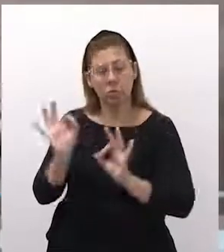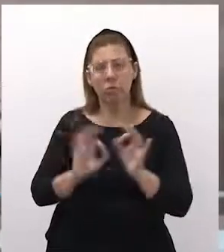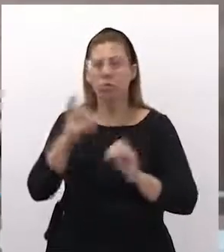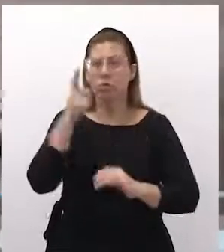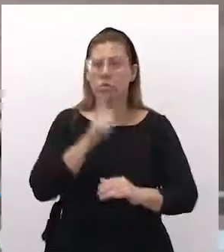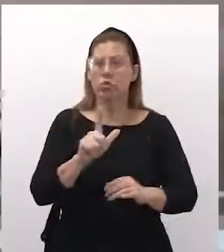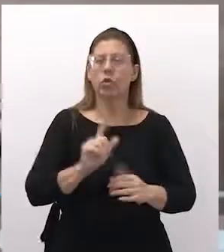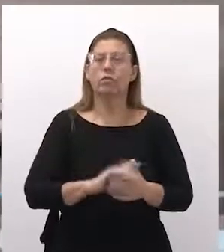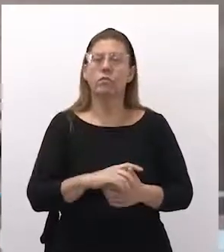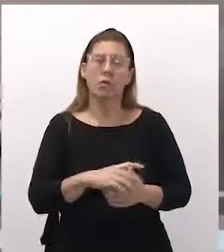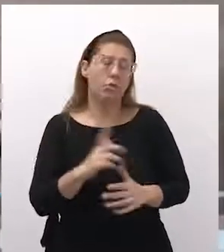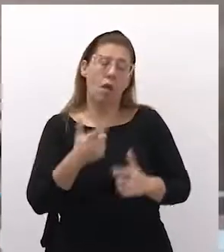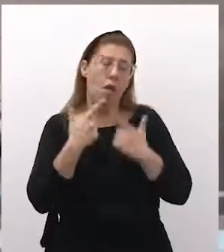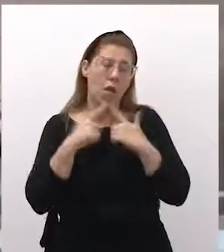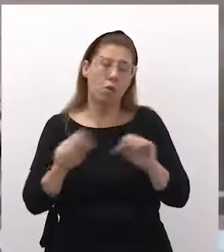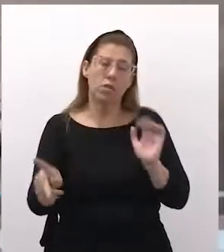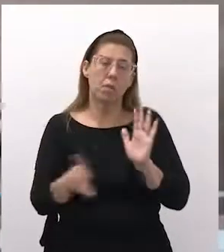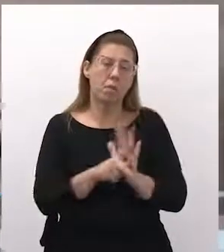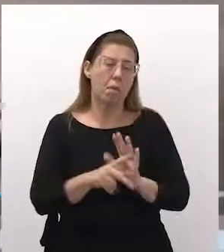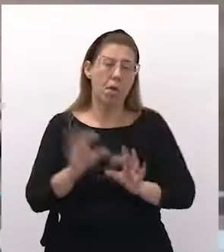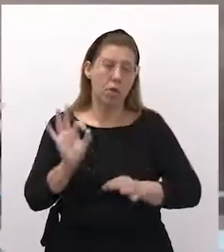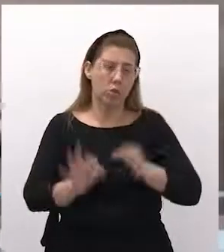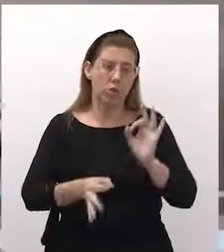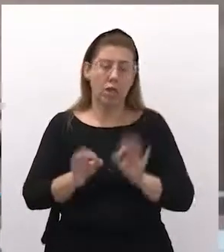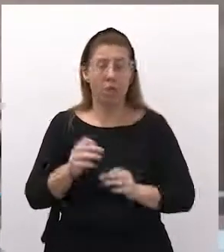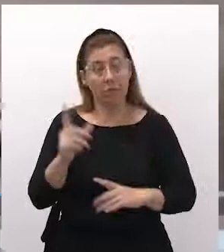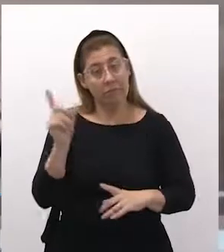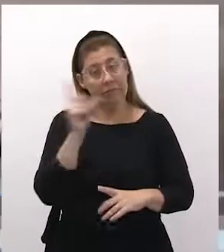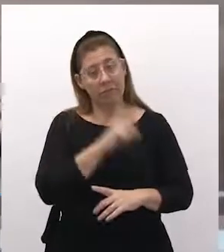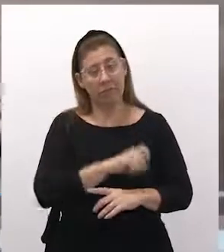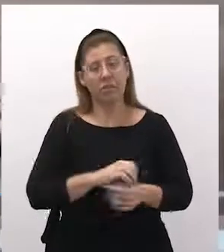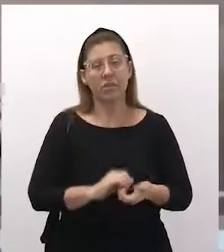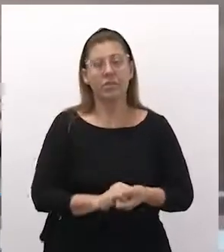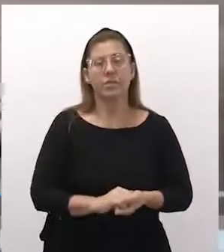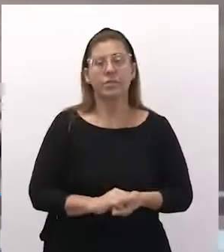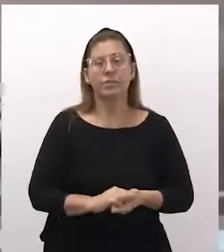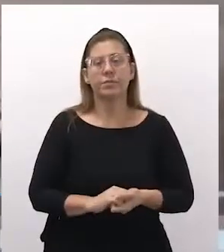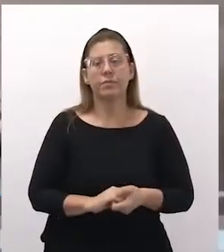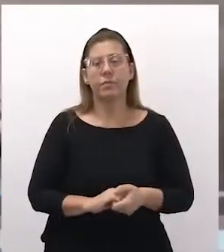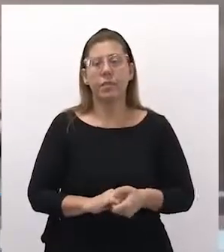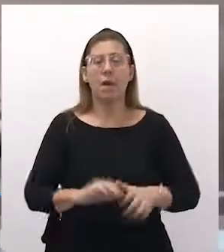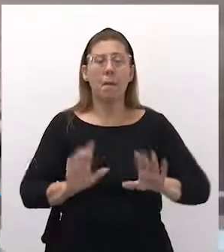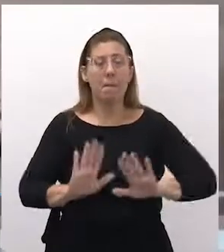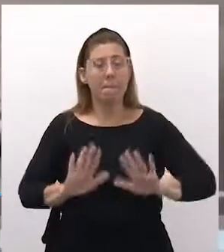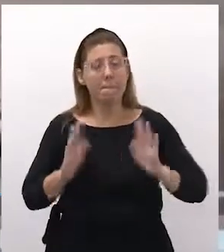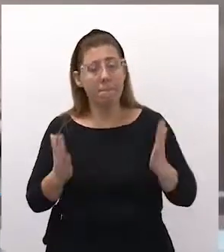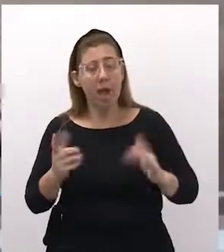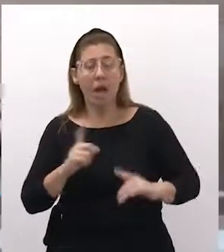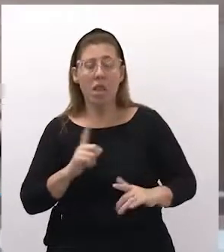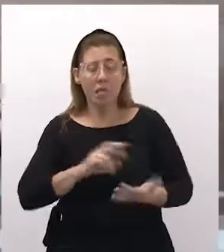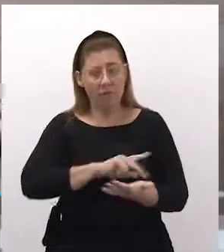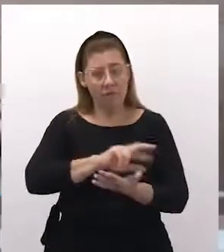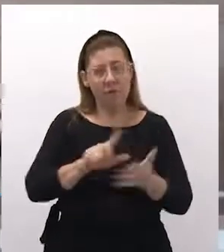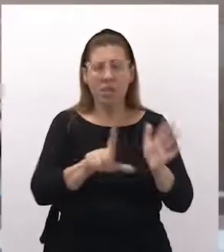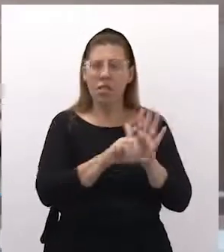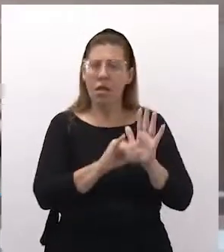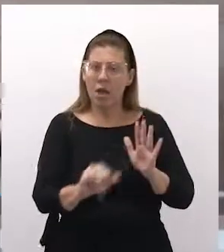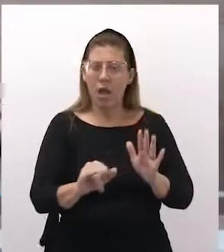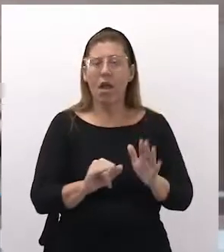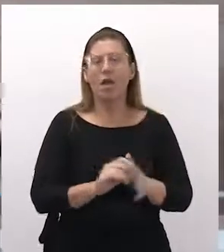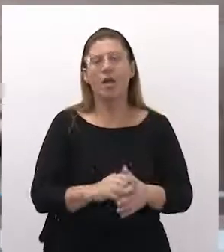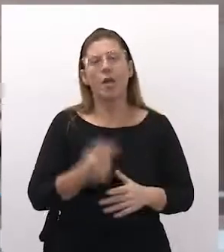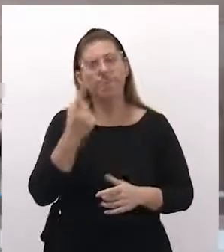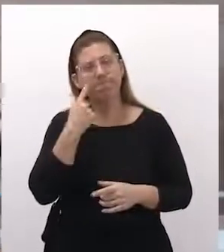que a gente tem essa linguagem que nem sempre é fácil. Mas, assim, a gente tem muitas leis e normas